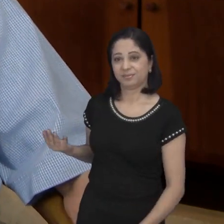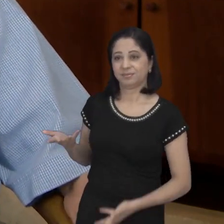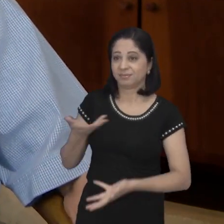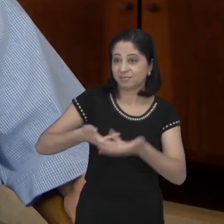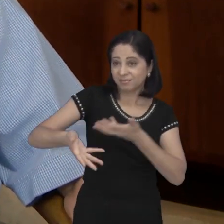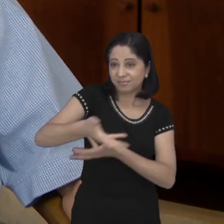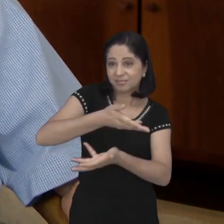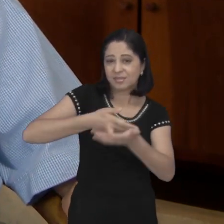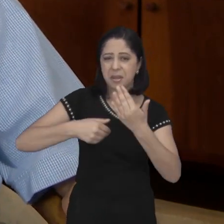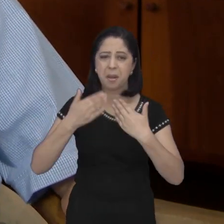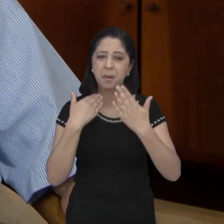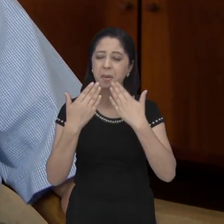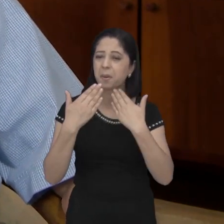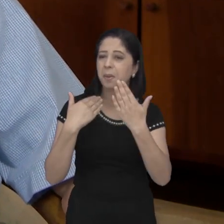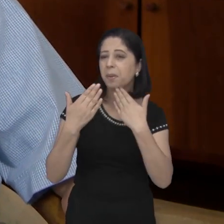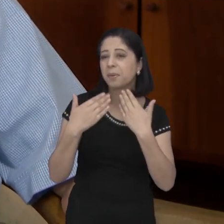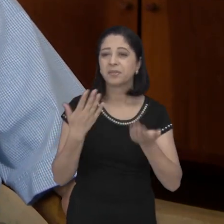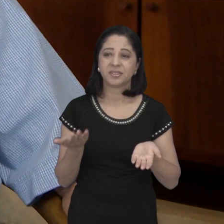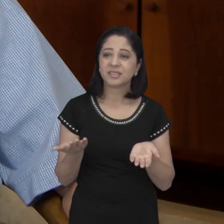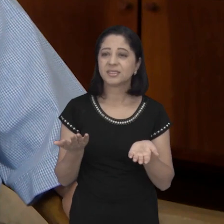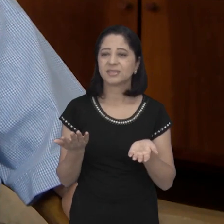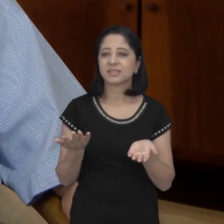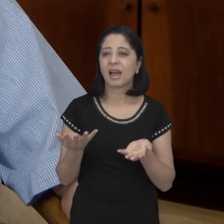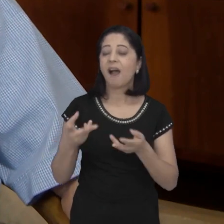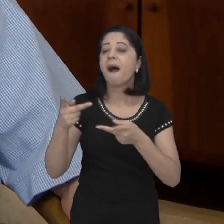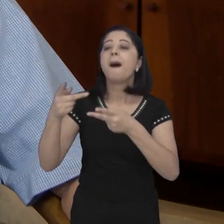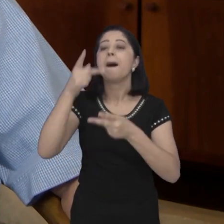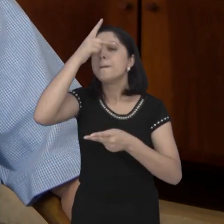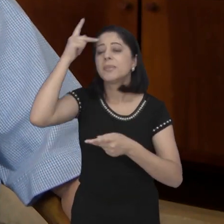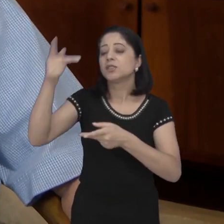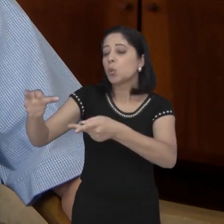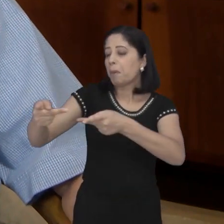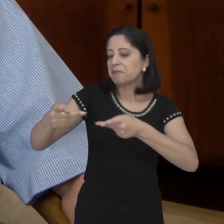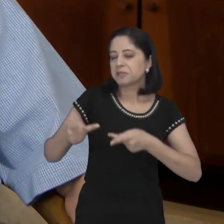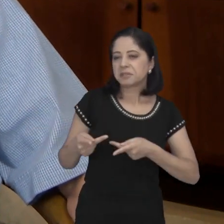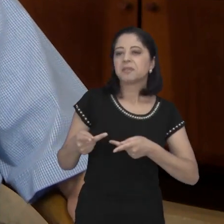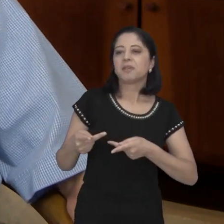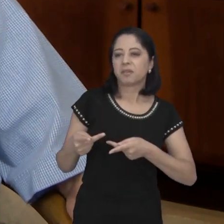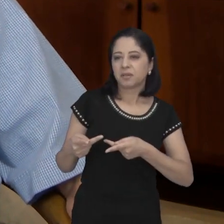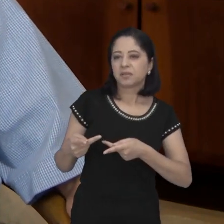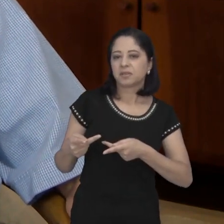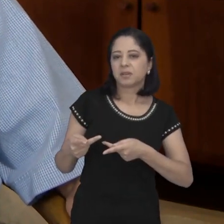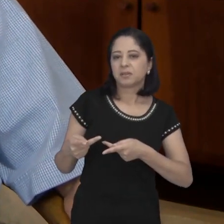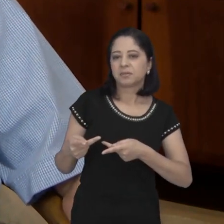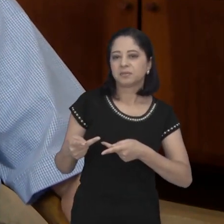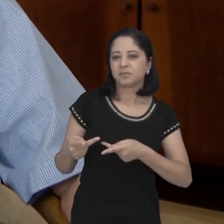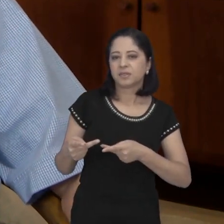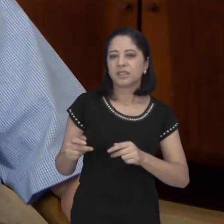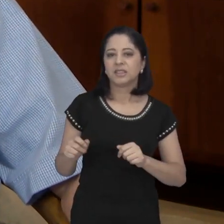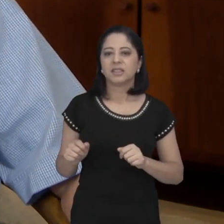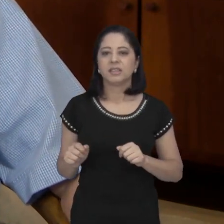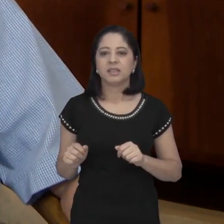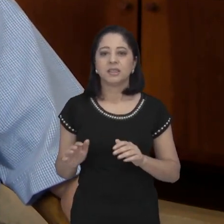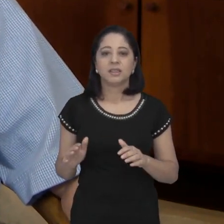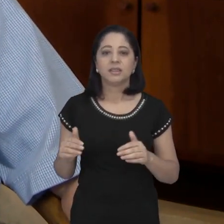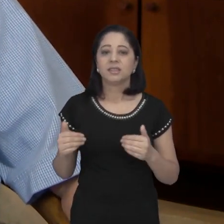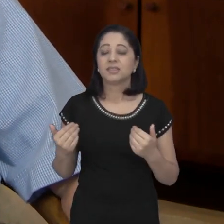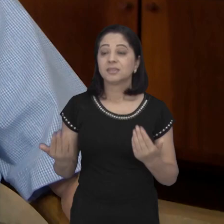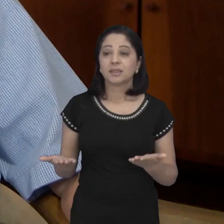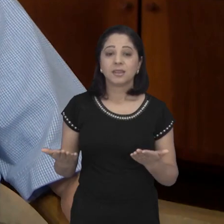que é foi um arquiteto renomado, um dos maiores arquitetos do